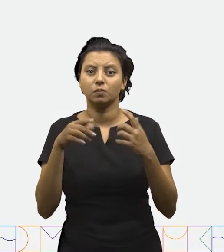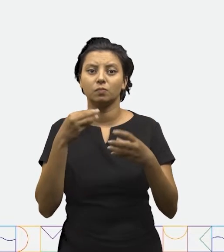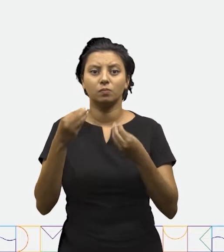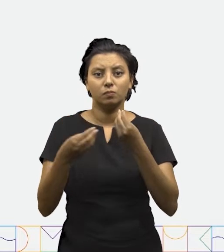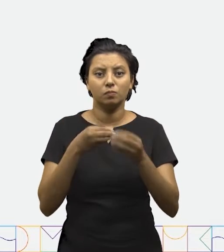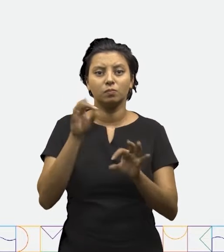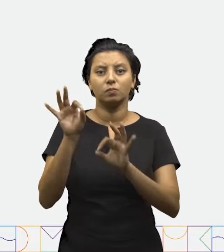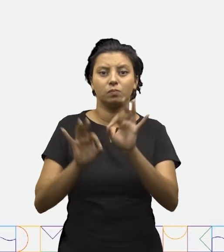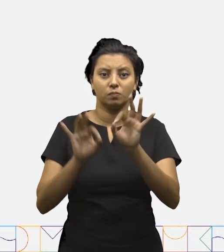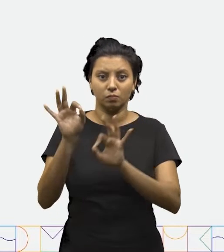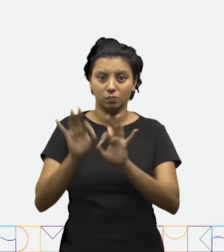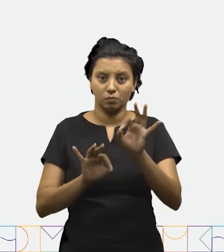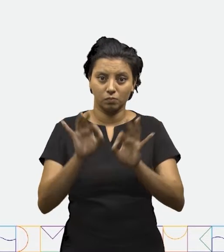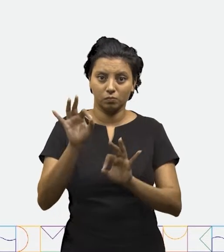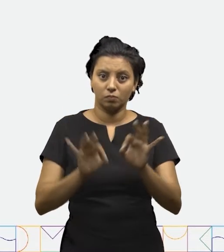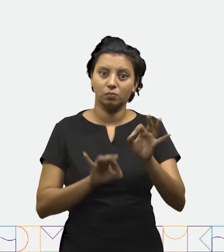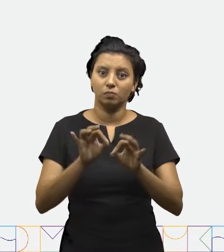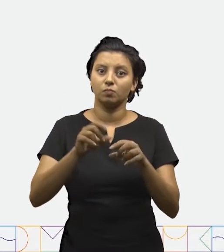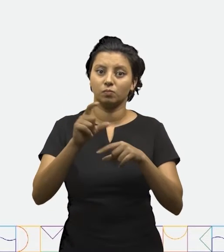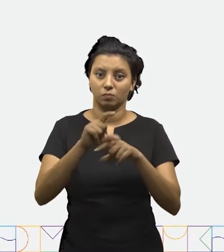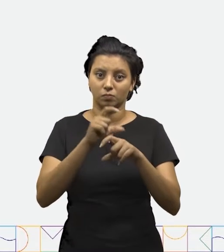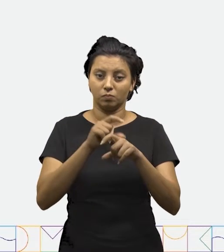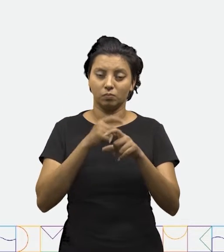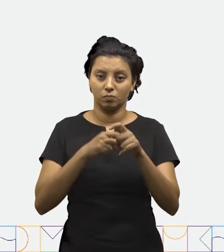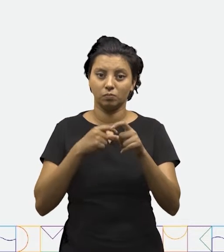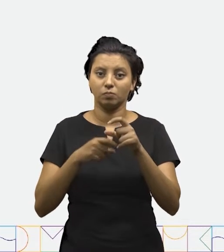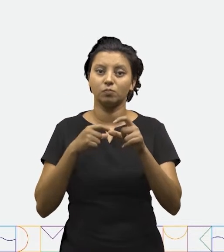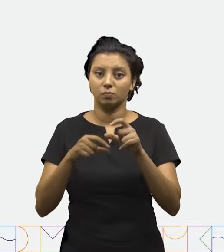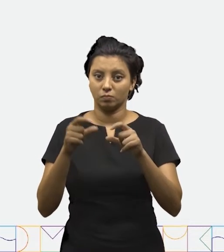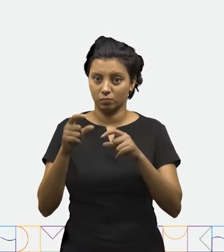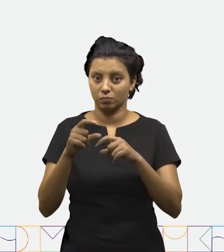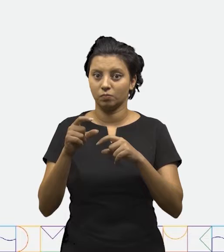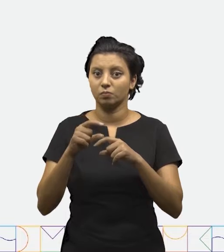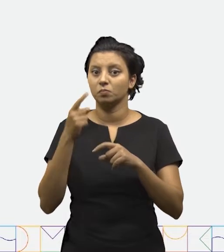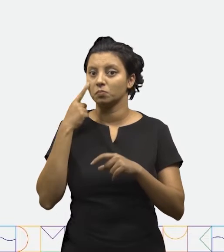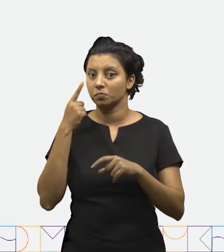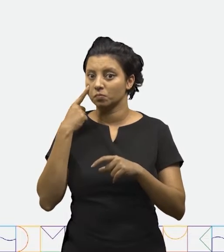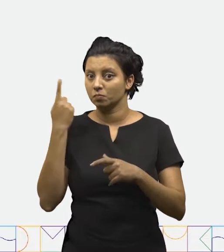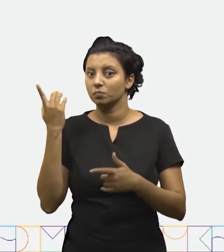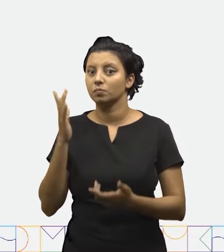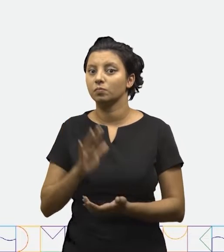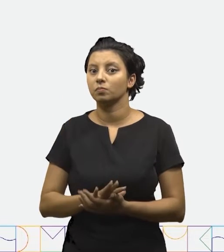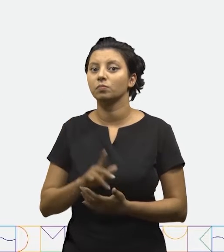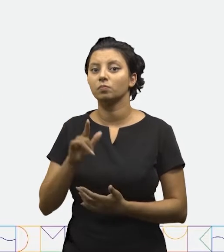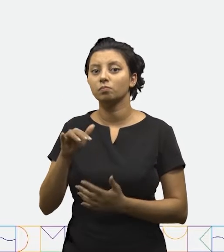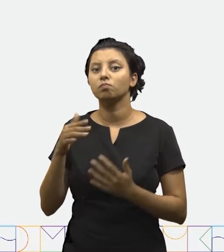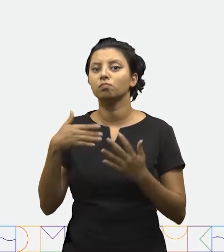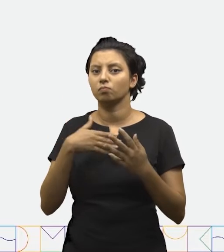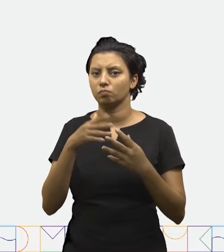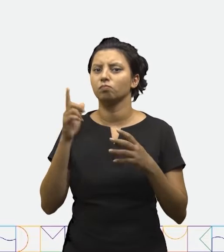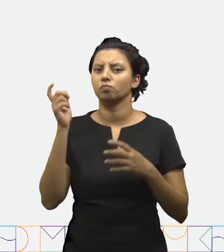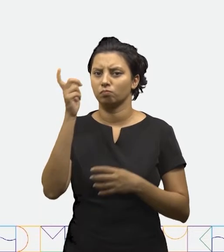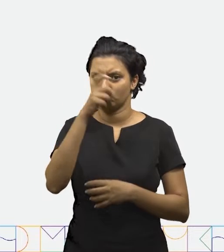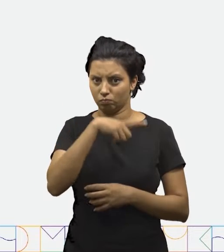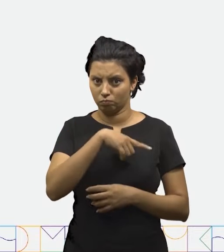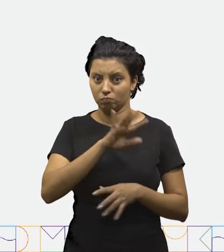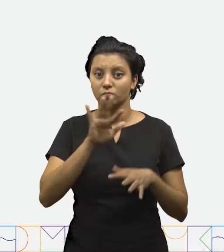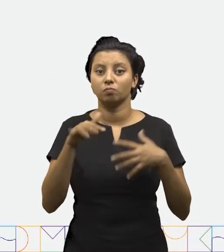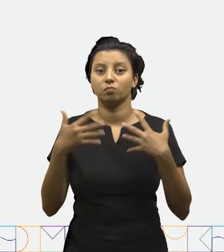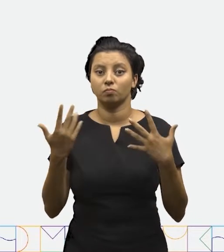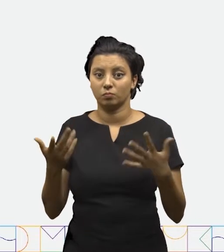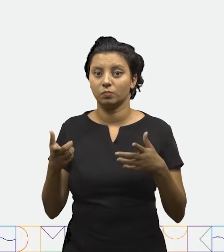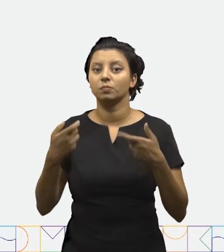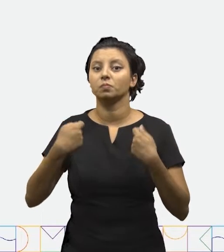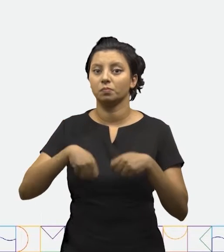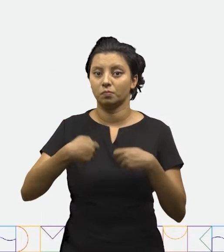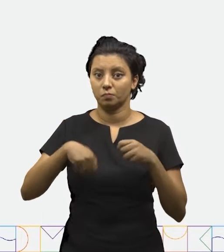estão organizados esses quebra-cabeças, hein? Olha só, esse é o de nível difícil. Então, eu